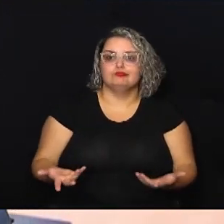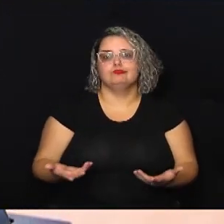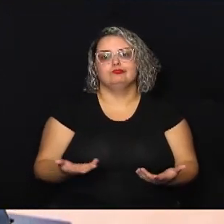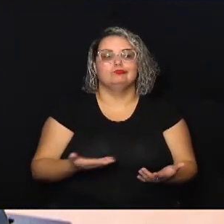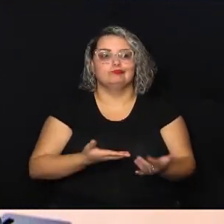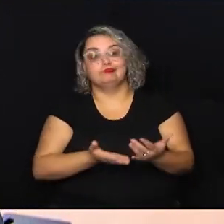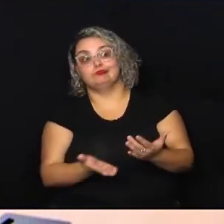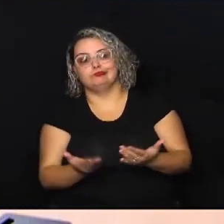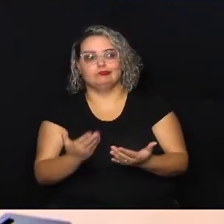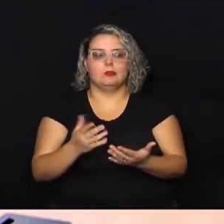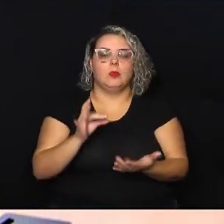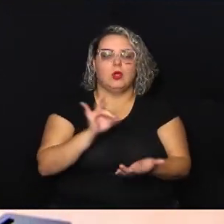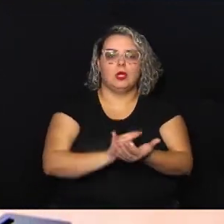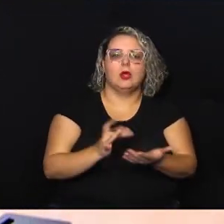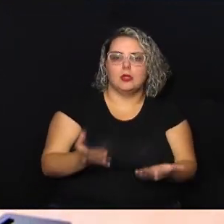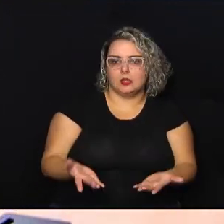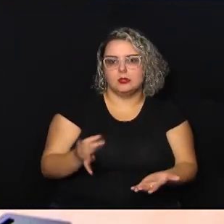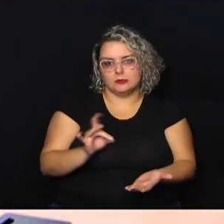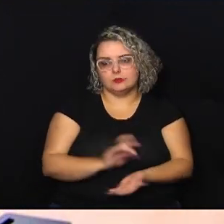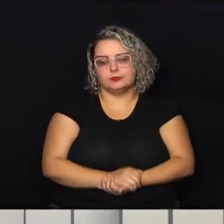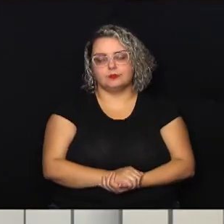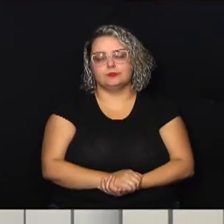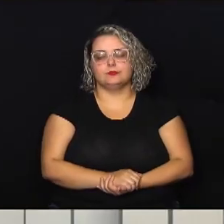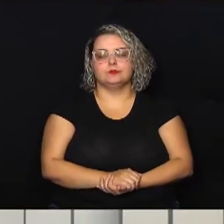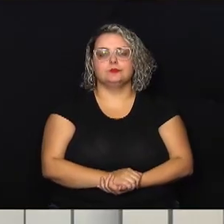distorcendo, na verdade, a realidade dos fatos.